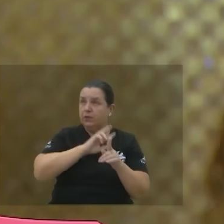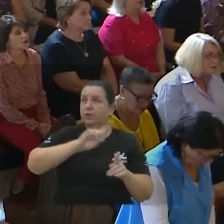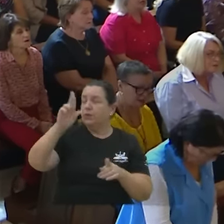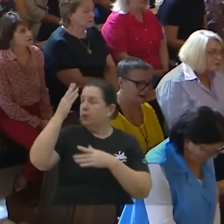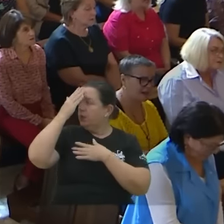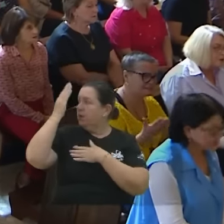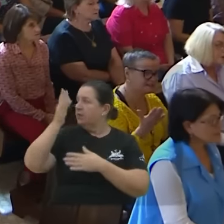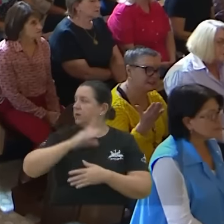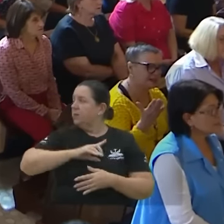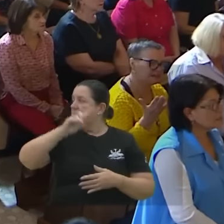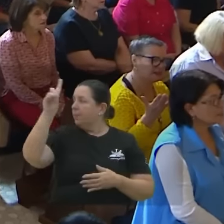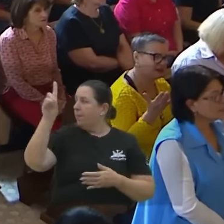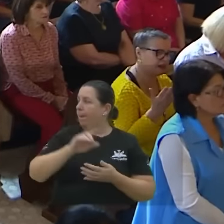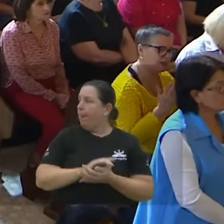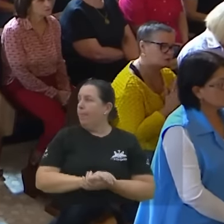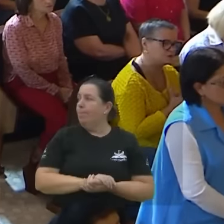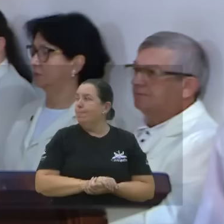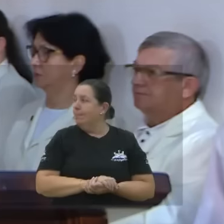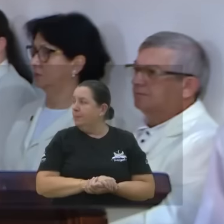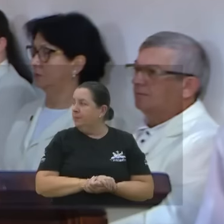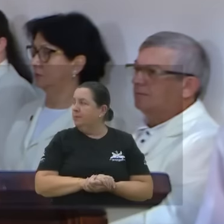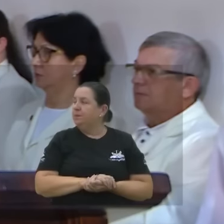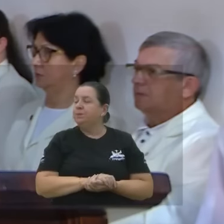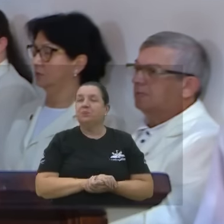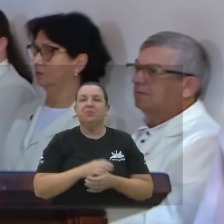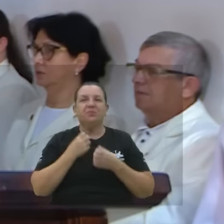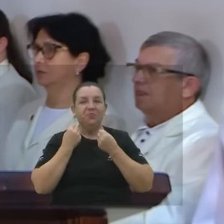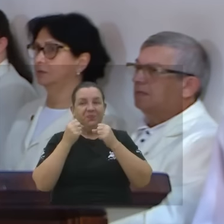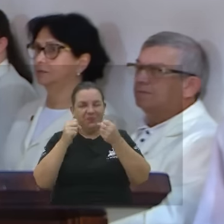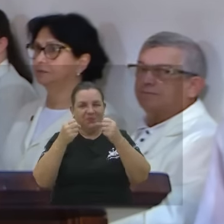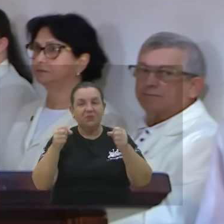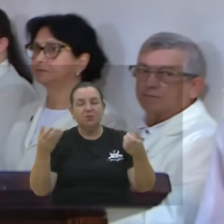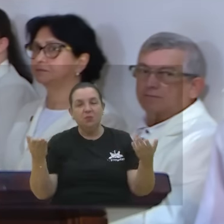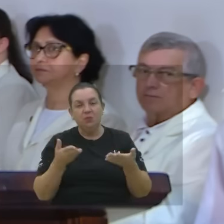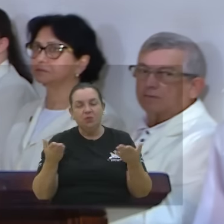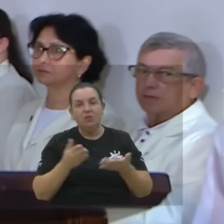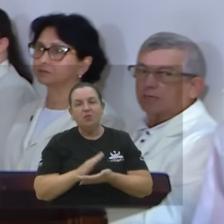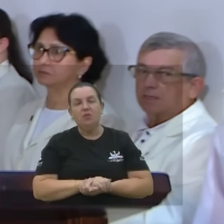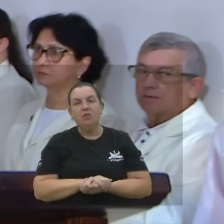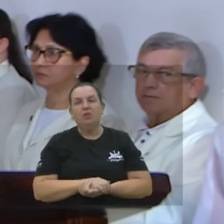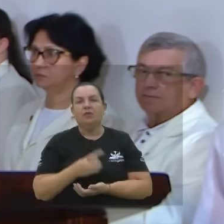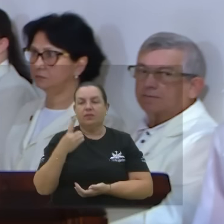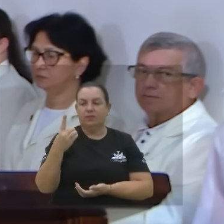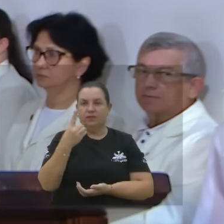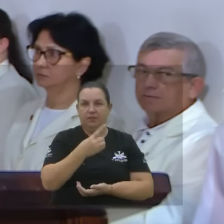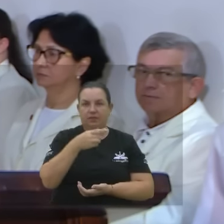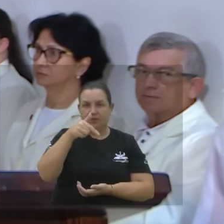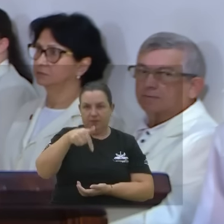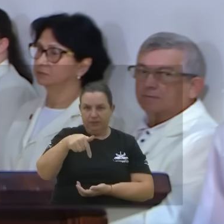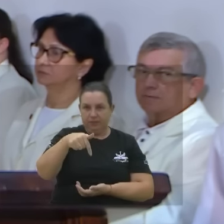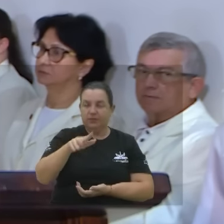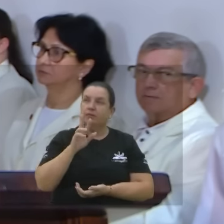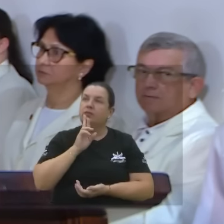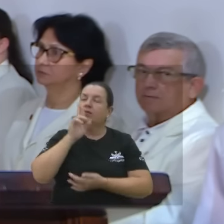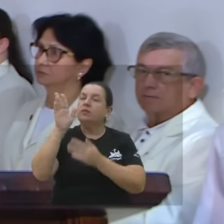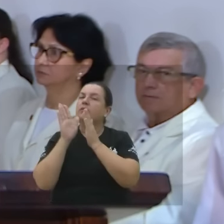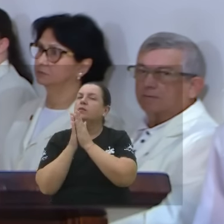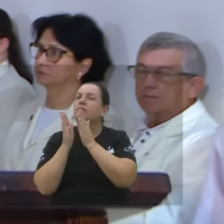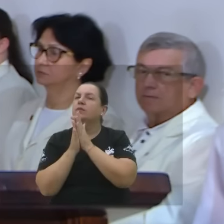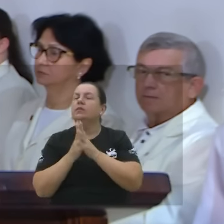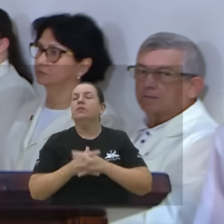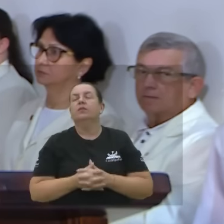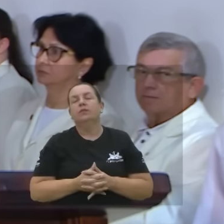Senhor. Graças a Deus. O responsório ao Salmo 117, cuja antífona